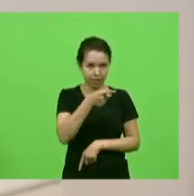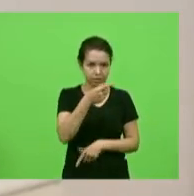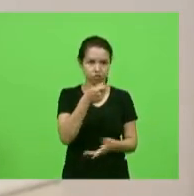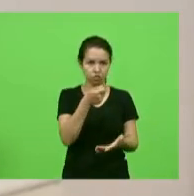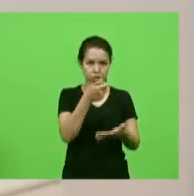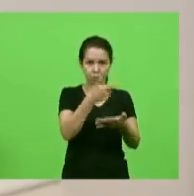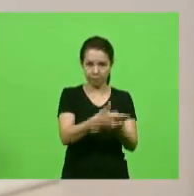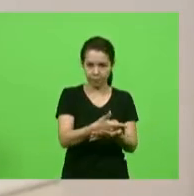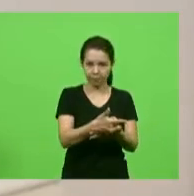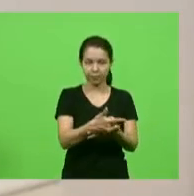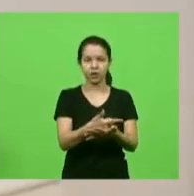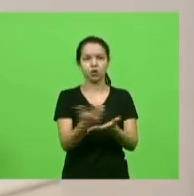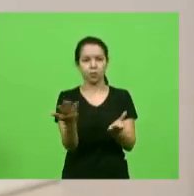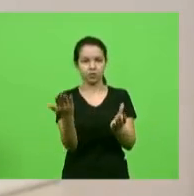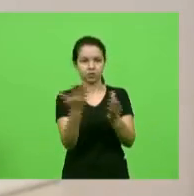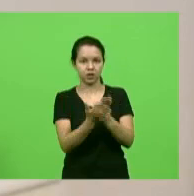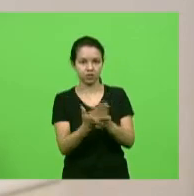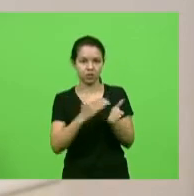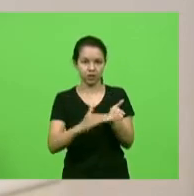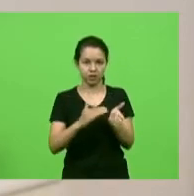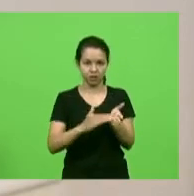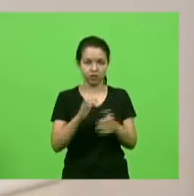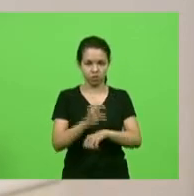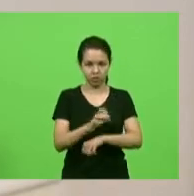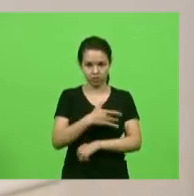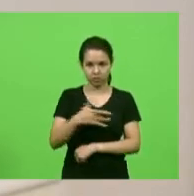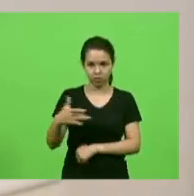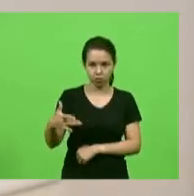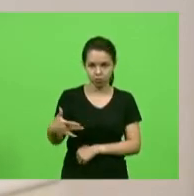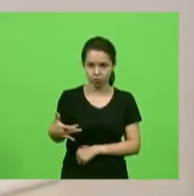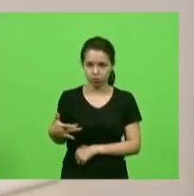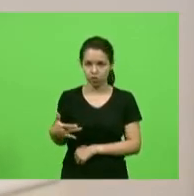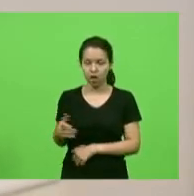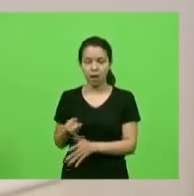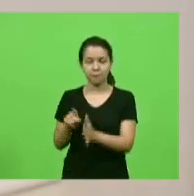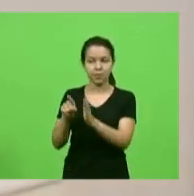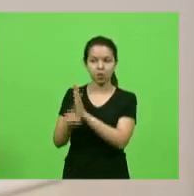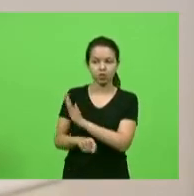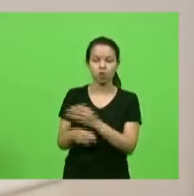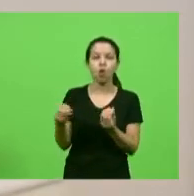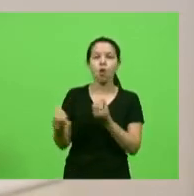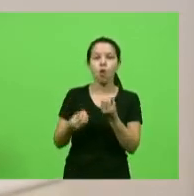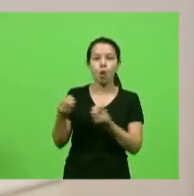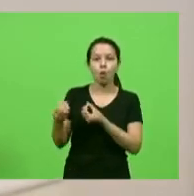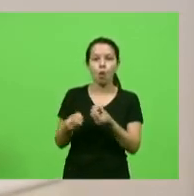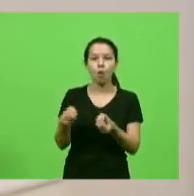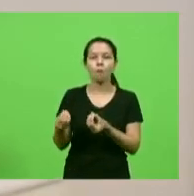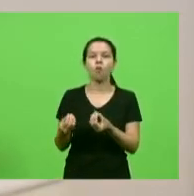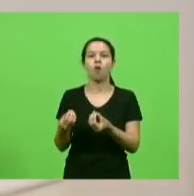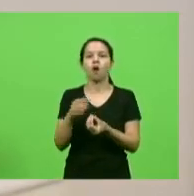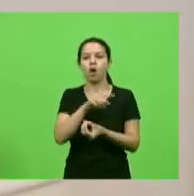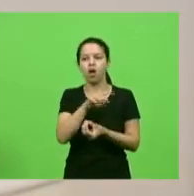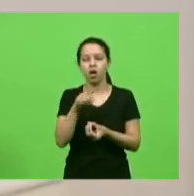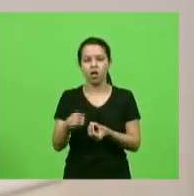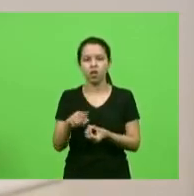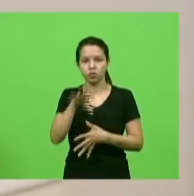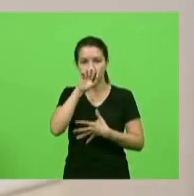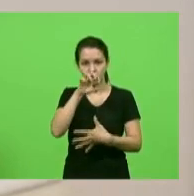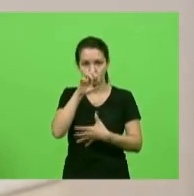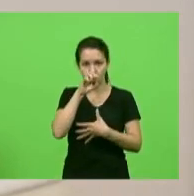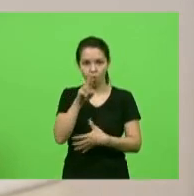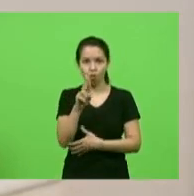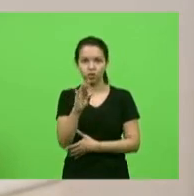processo da Secretaria de Estado de Saúde, questionado sobre o modelo dos respiradores, se para UTI ou móvel, o excelentíssimo senhor